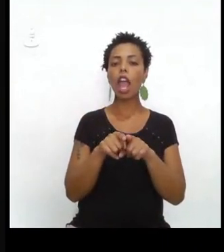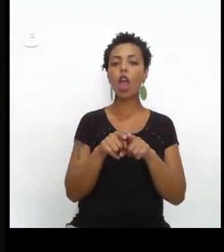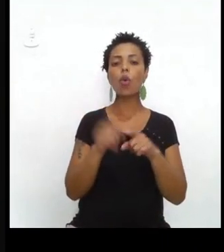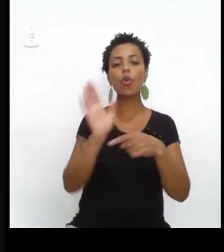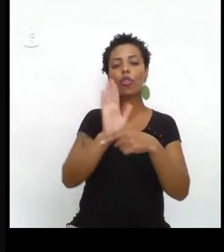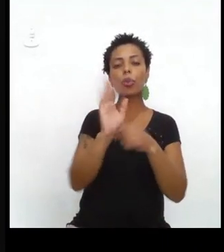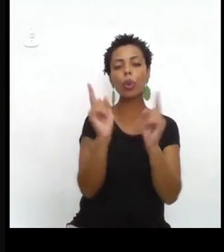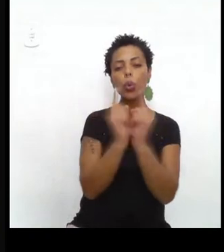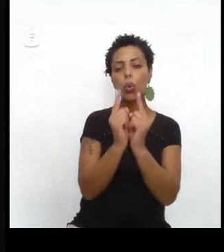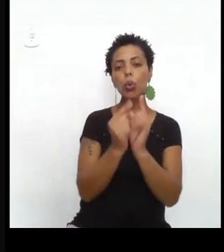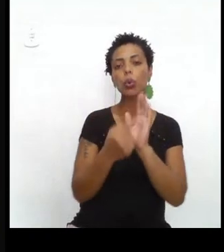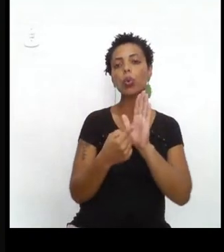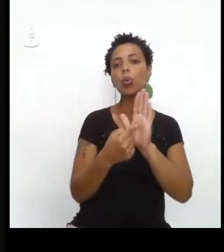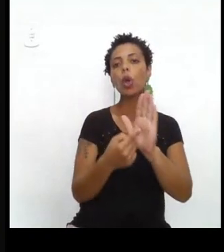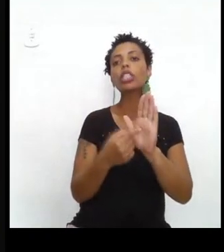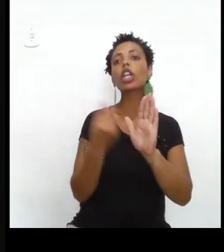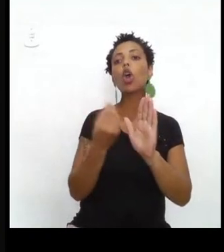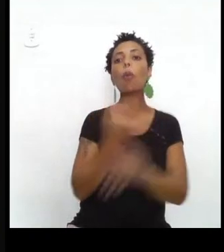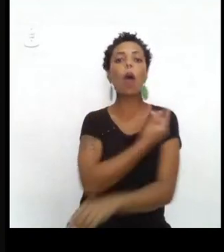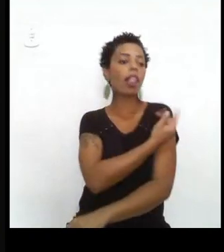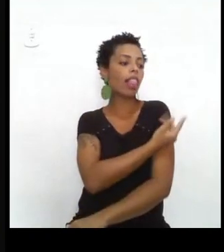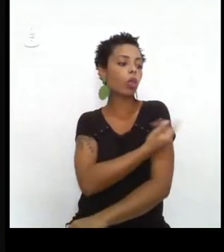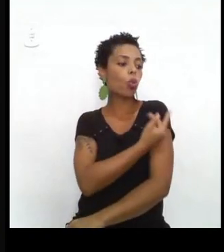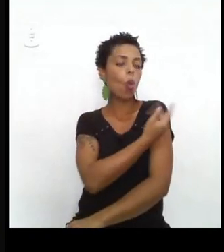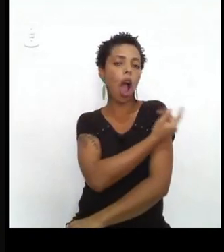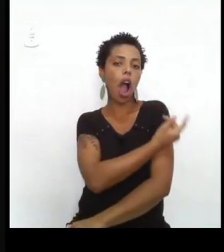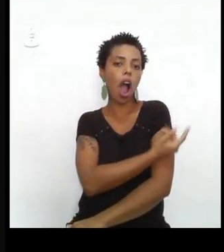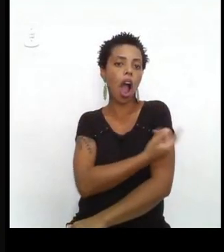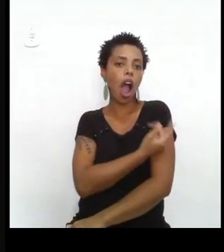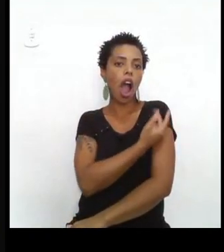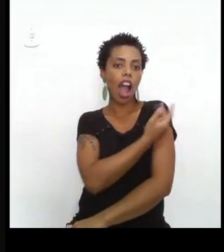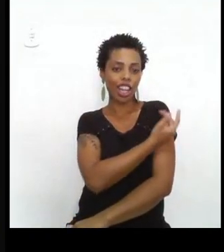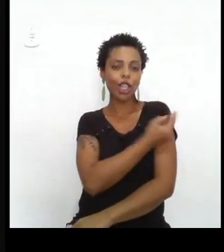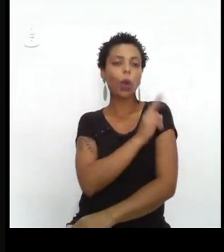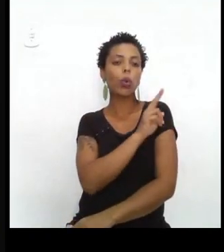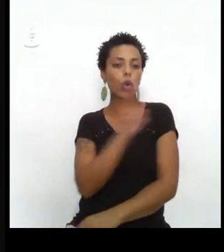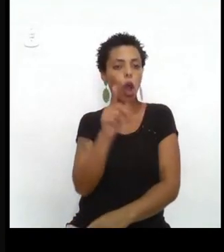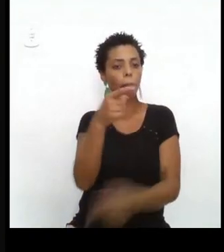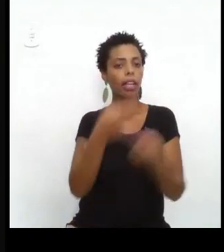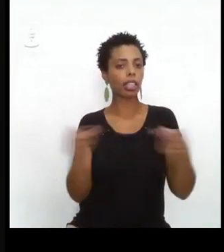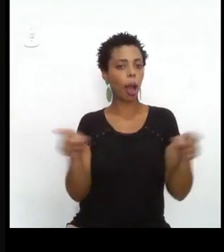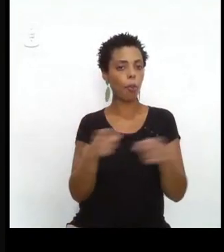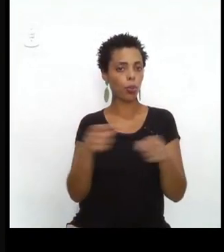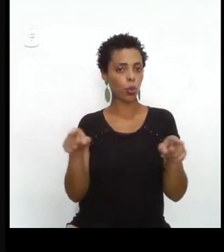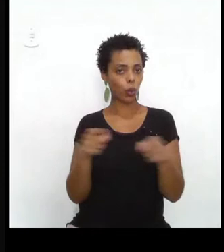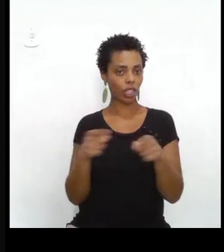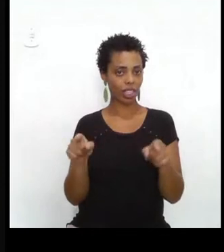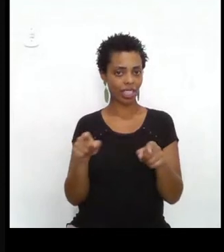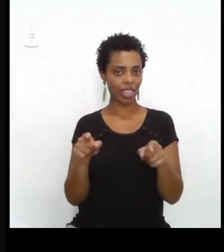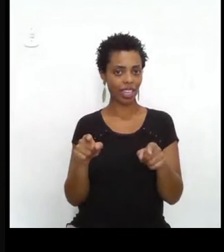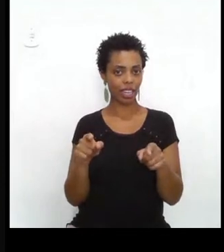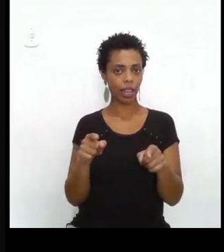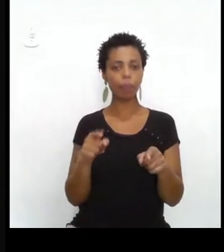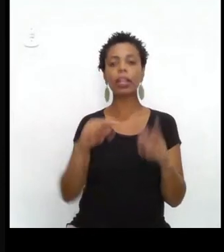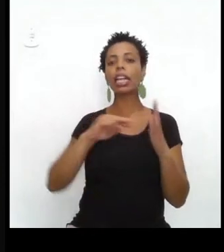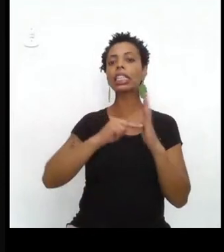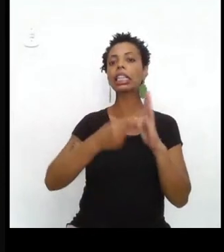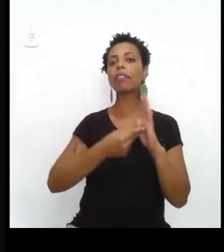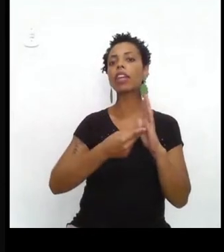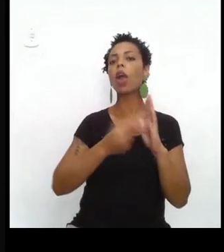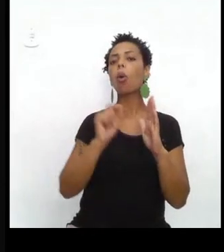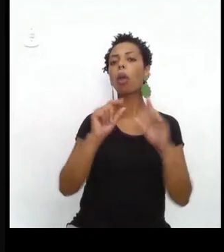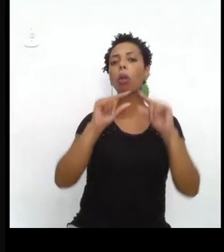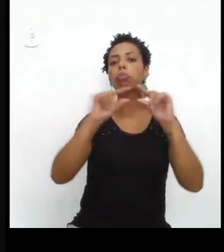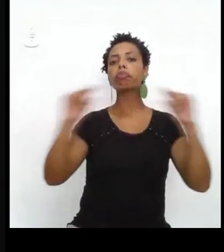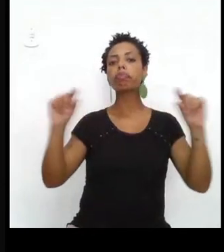skate online Store assim Lover not li quase perdi can I just